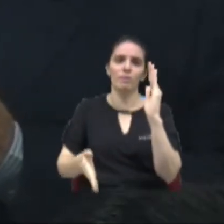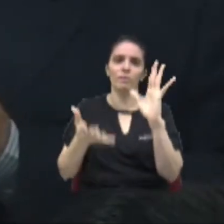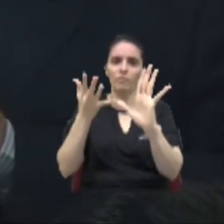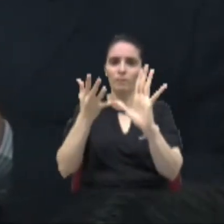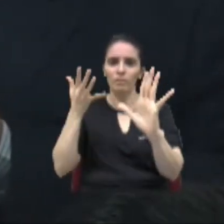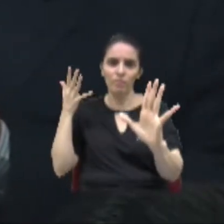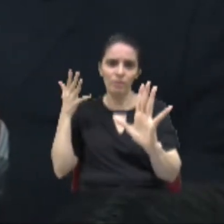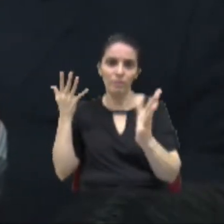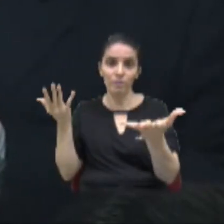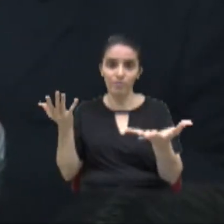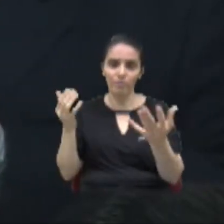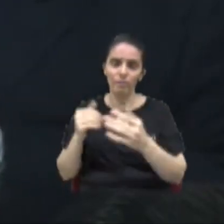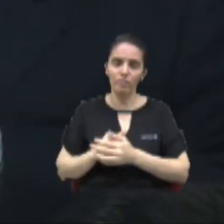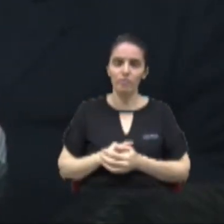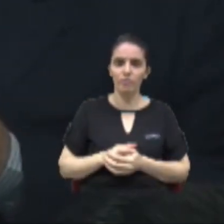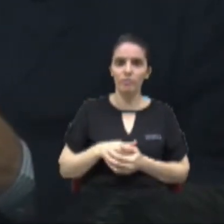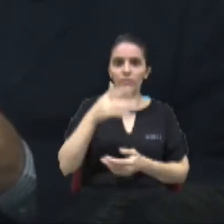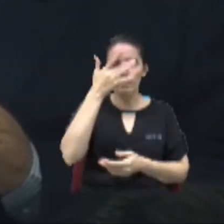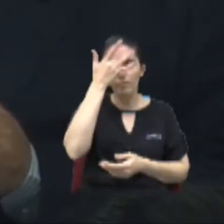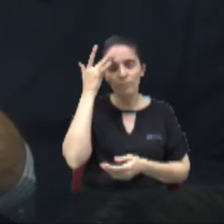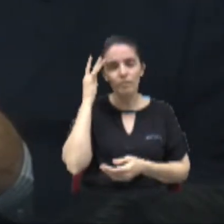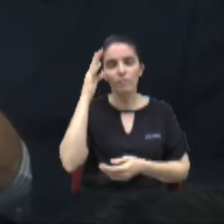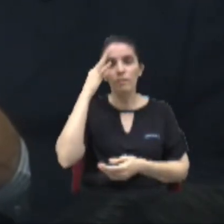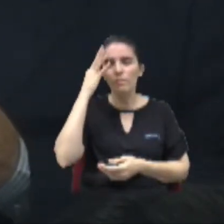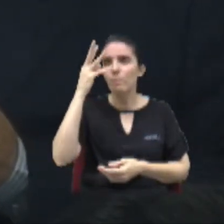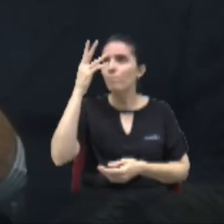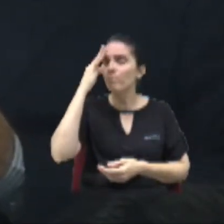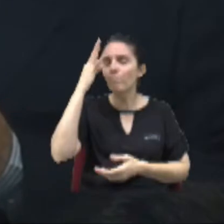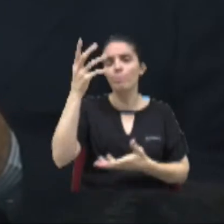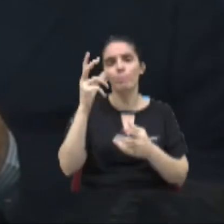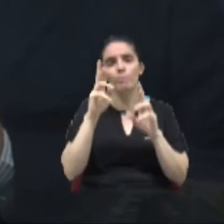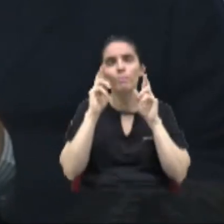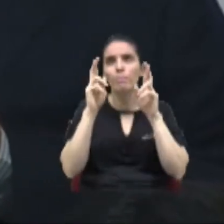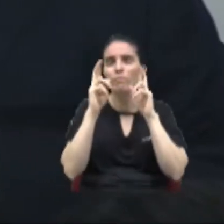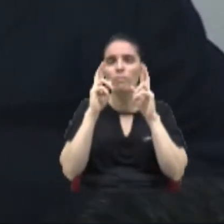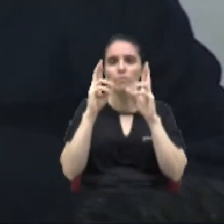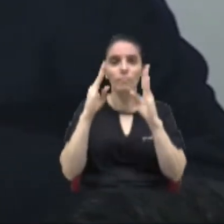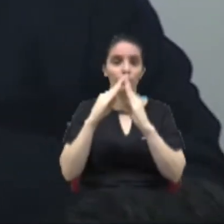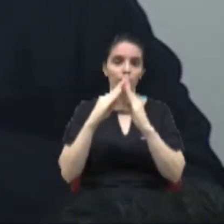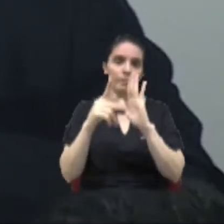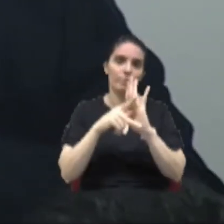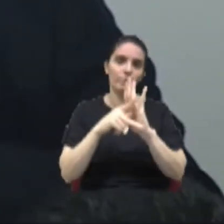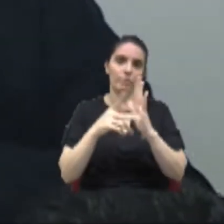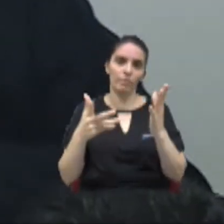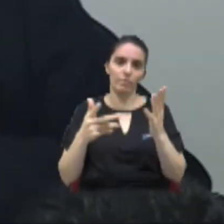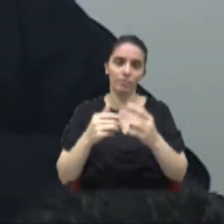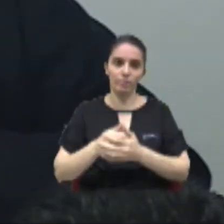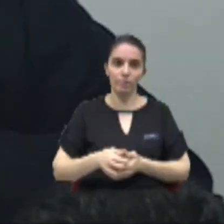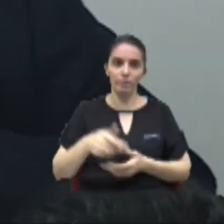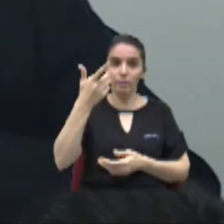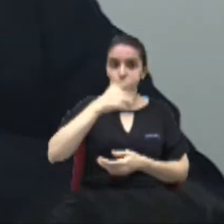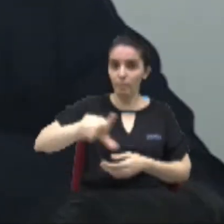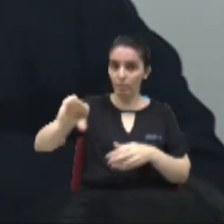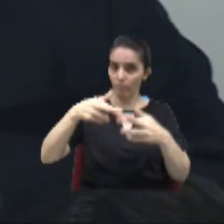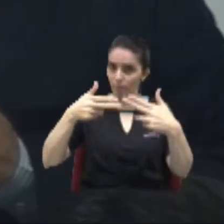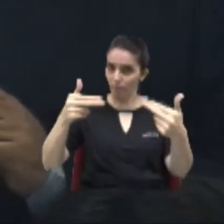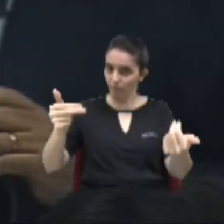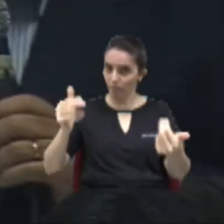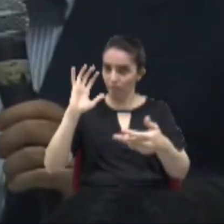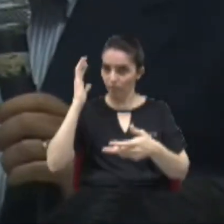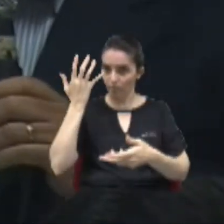pontuação e vai alterando a sua classificação. E as pessoas elas não têm